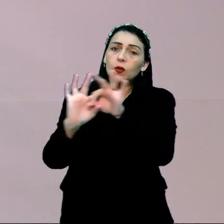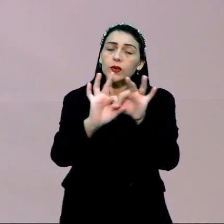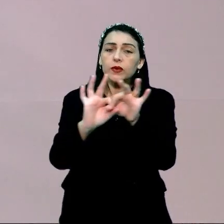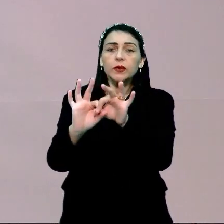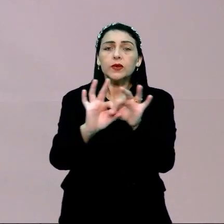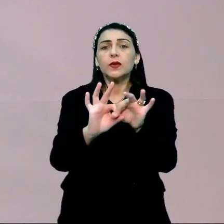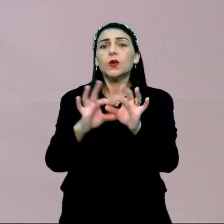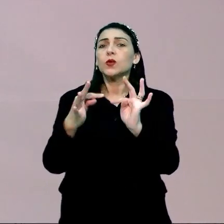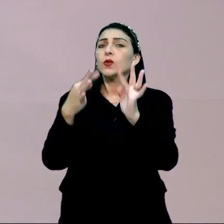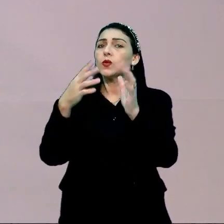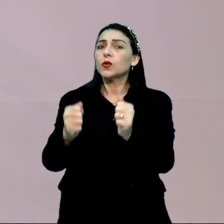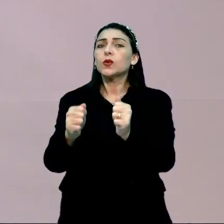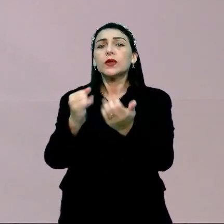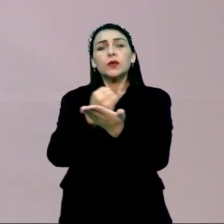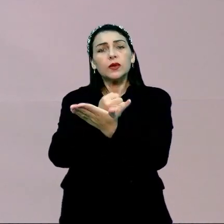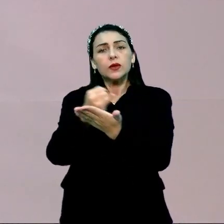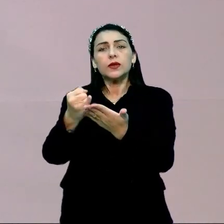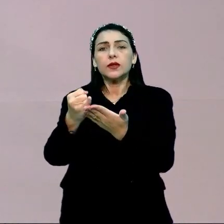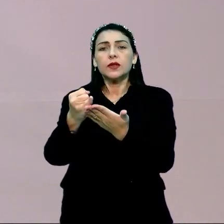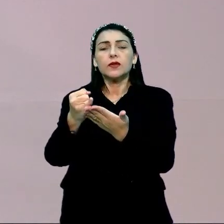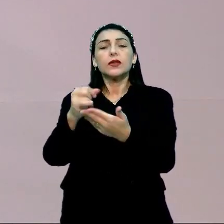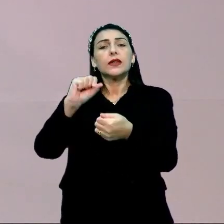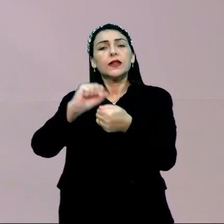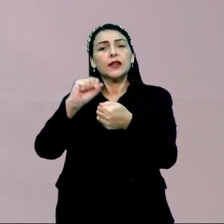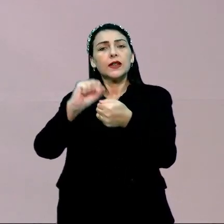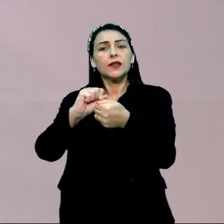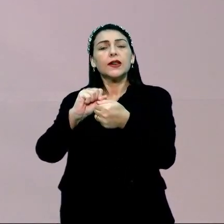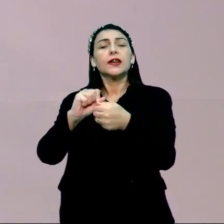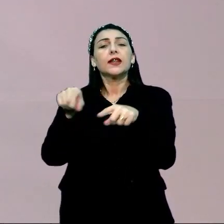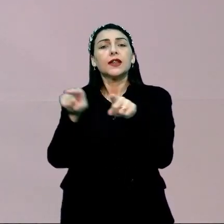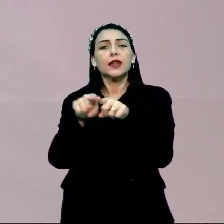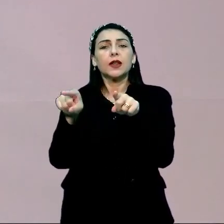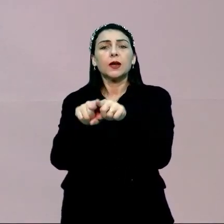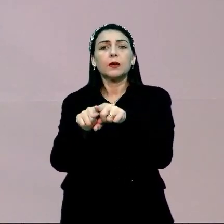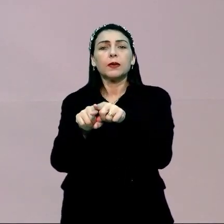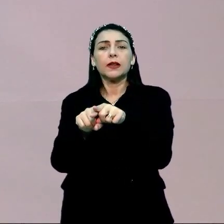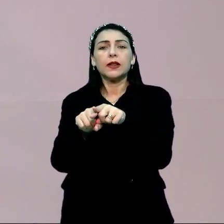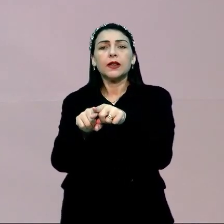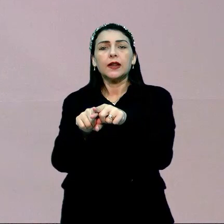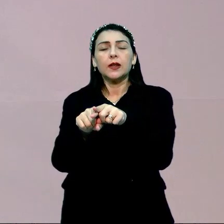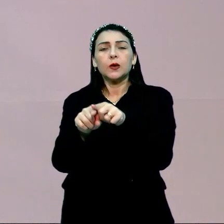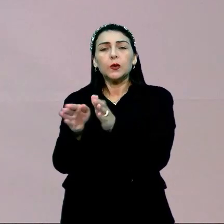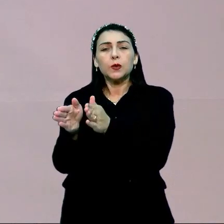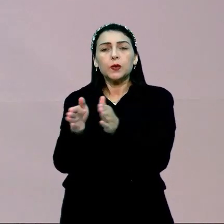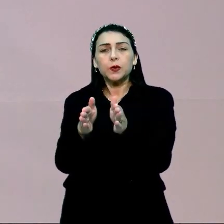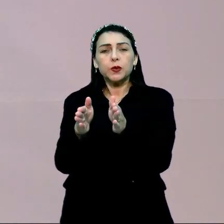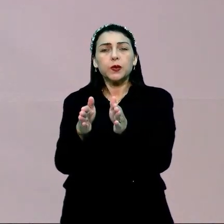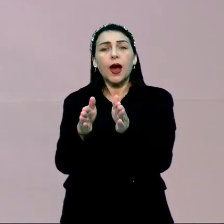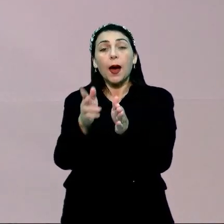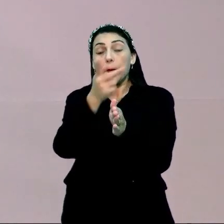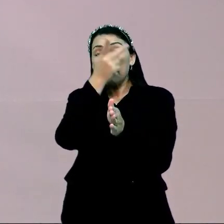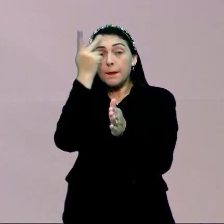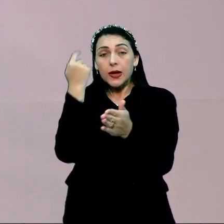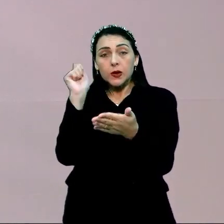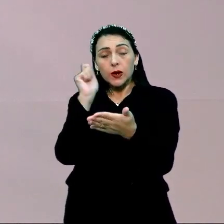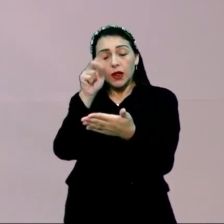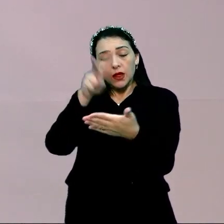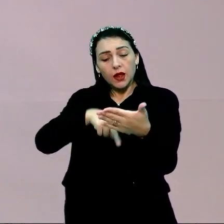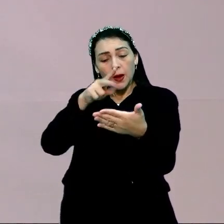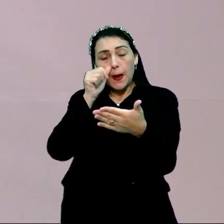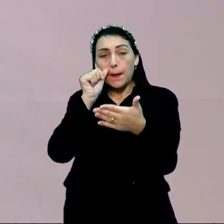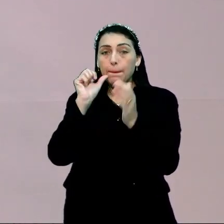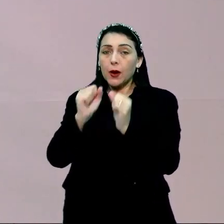contextualizar tudo na sua introdução. Você vai direcionar o seu corretor para que ele